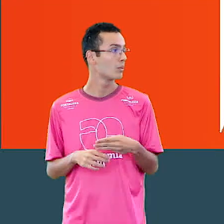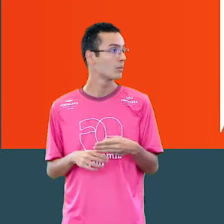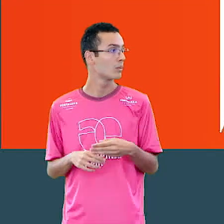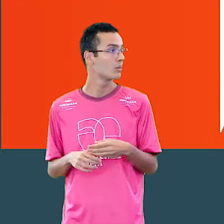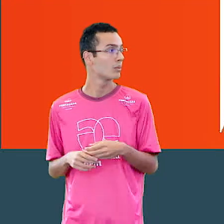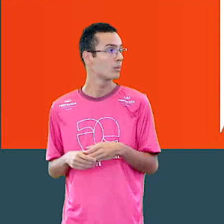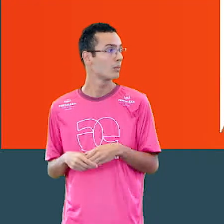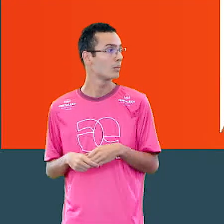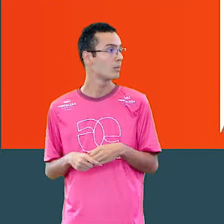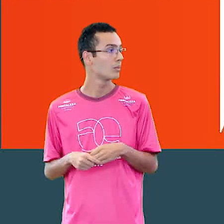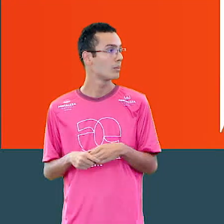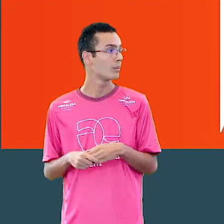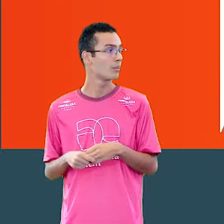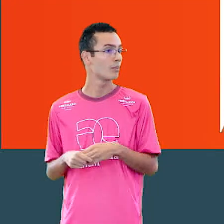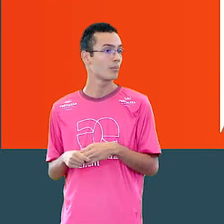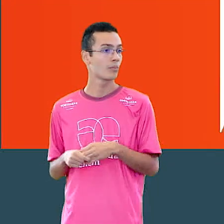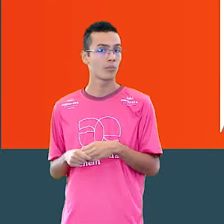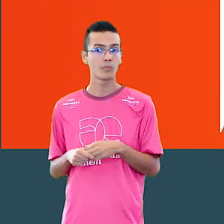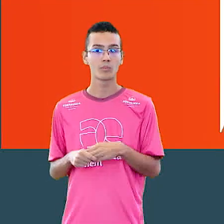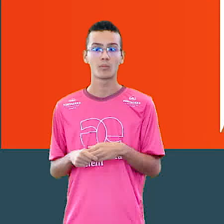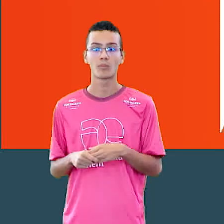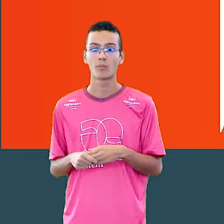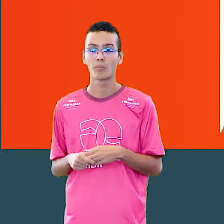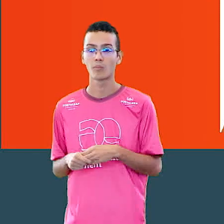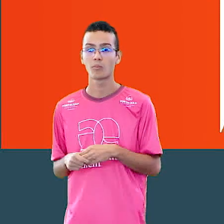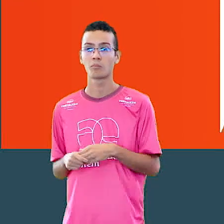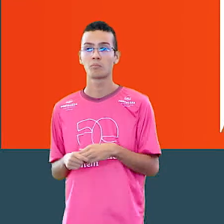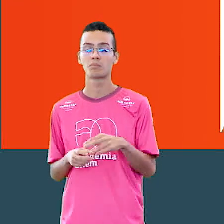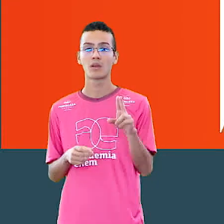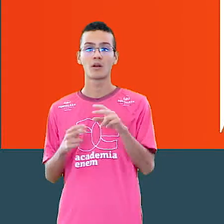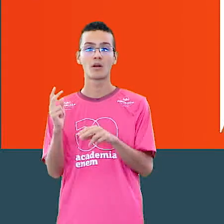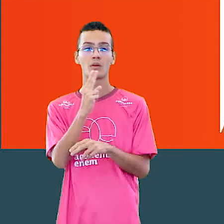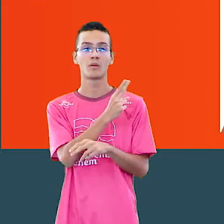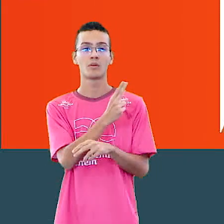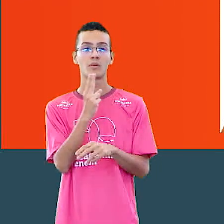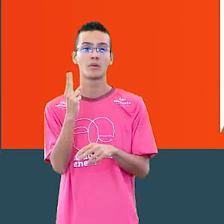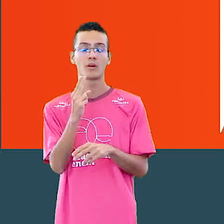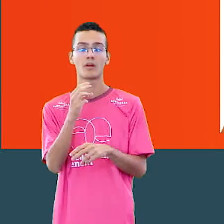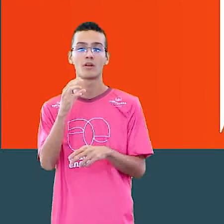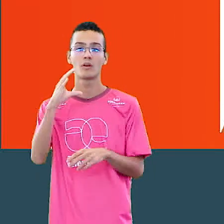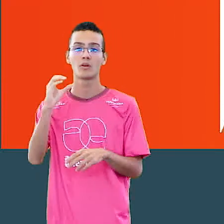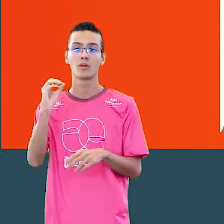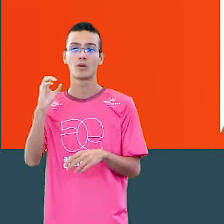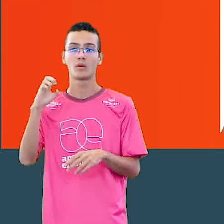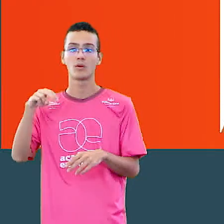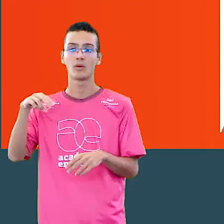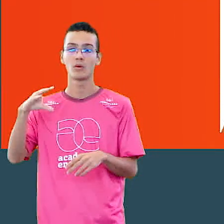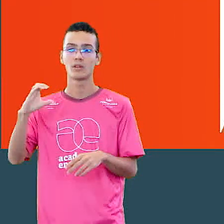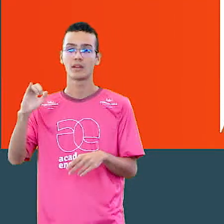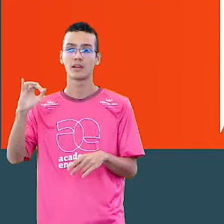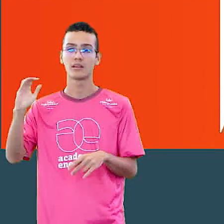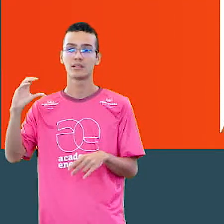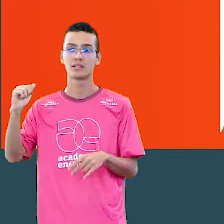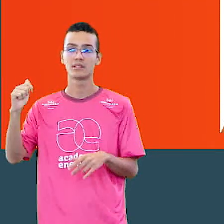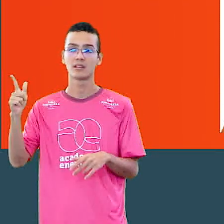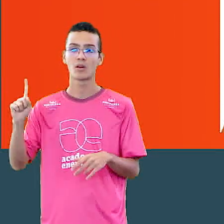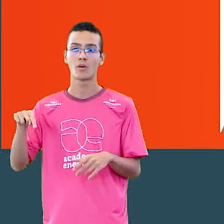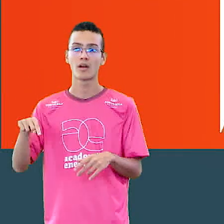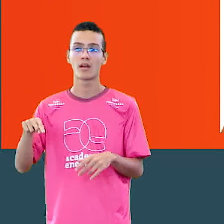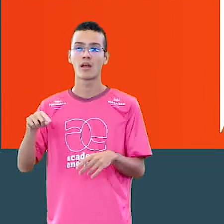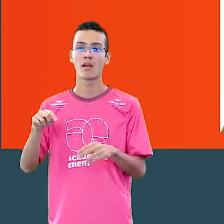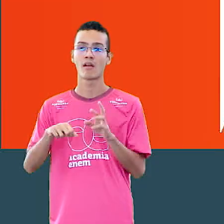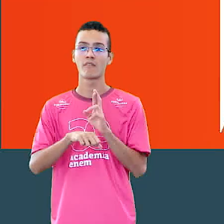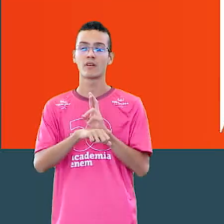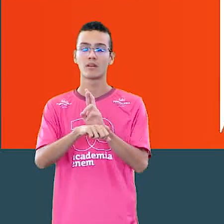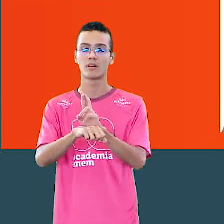sobre Conceição Evaristo. Essa mulher que é exemplo, tá? É uma mulher negra que nasceu em